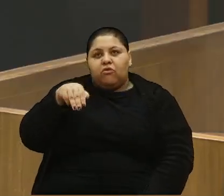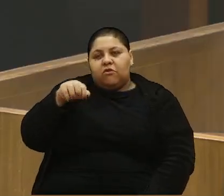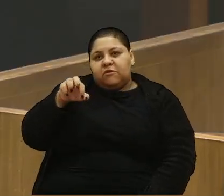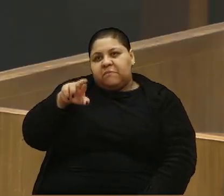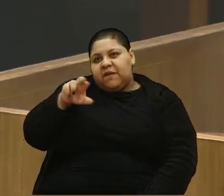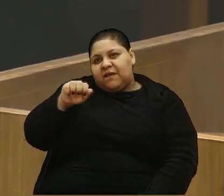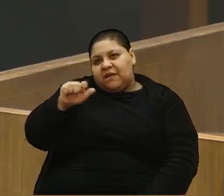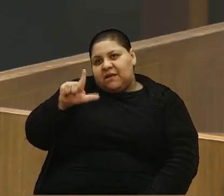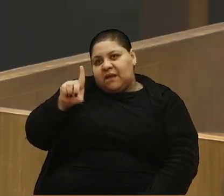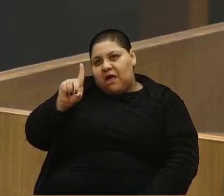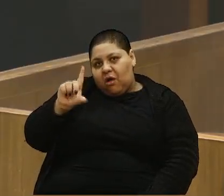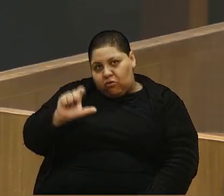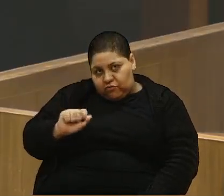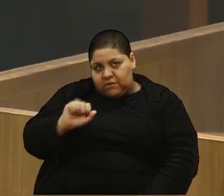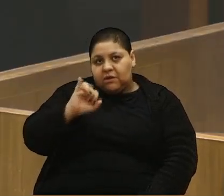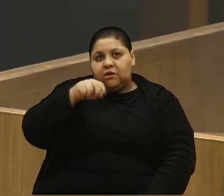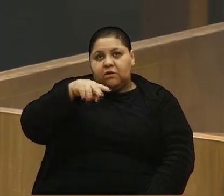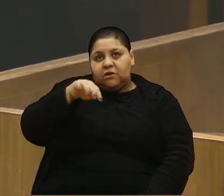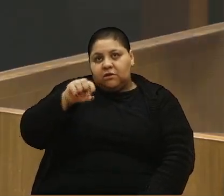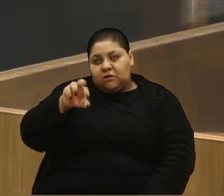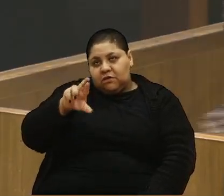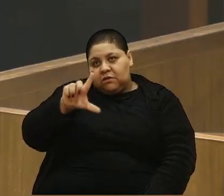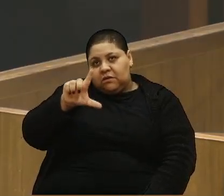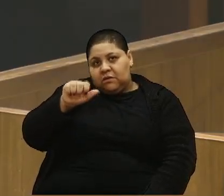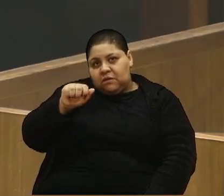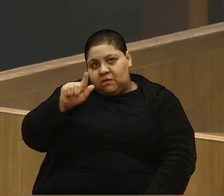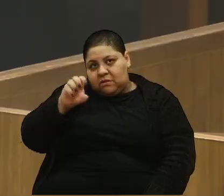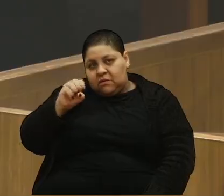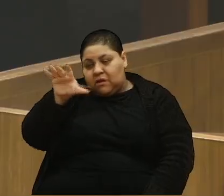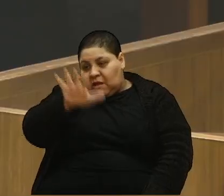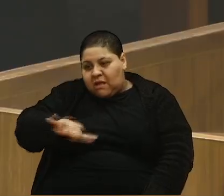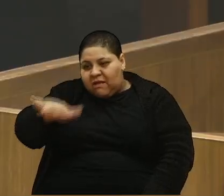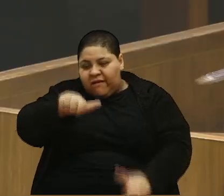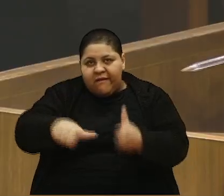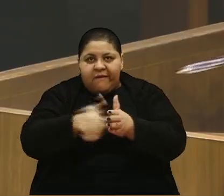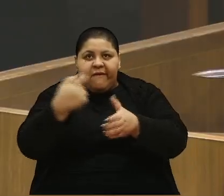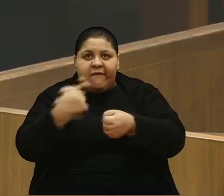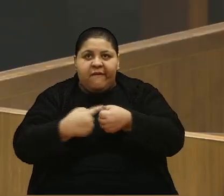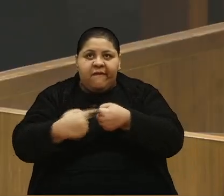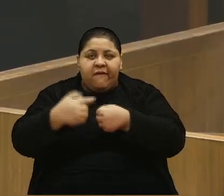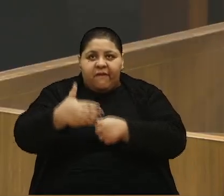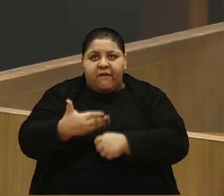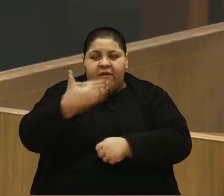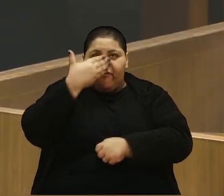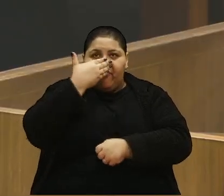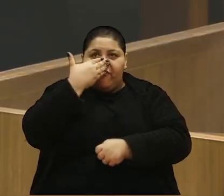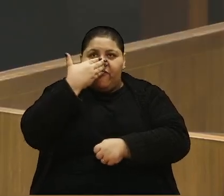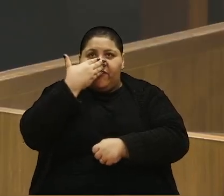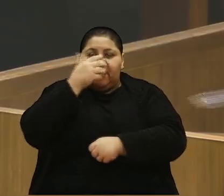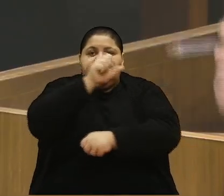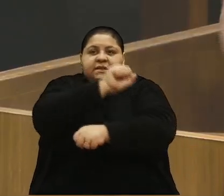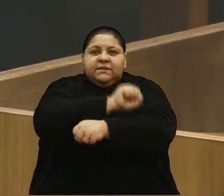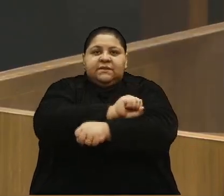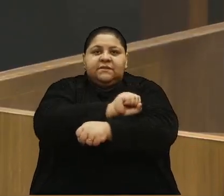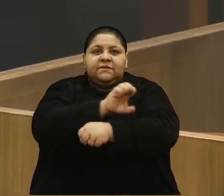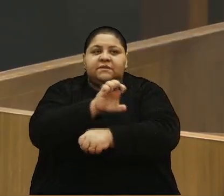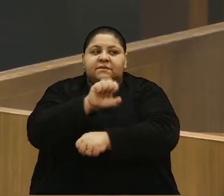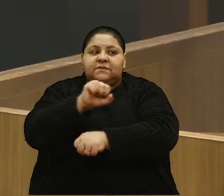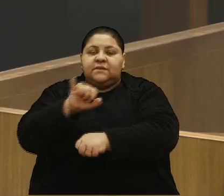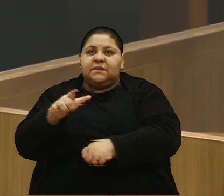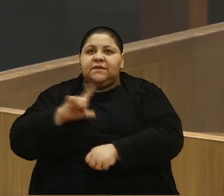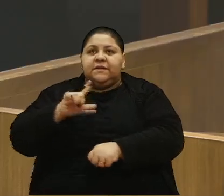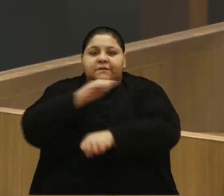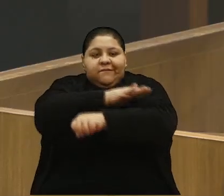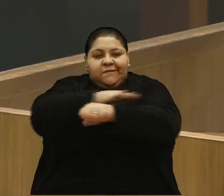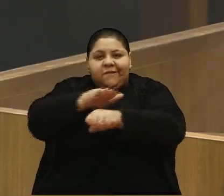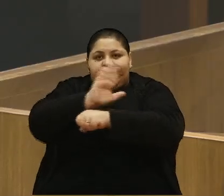Interlagos. Uma das áreas melhores da cidade, que é em frente ao SESI, já tem calçada, e que